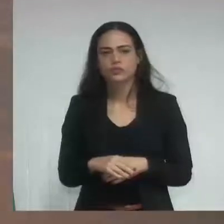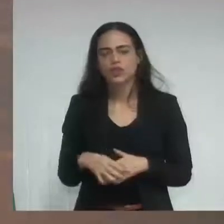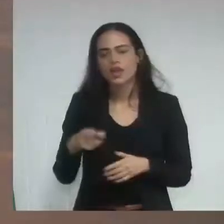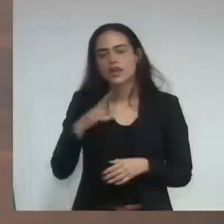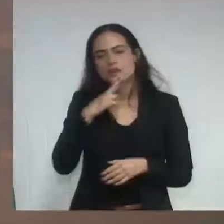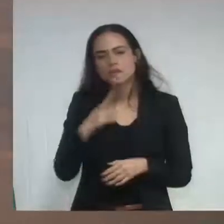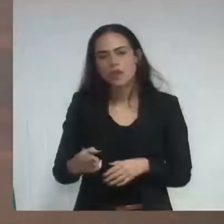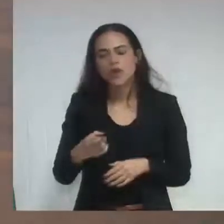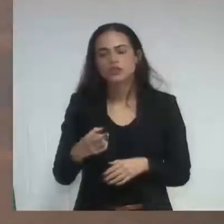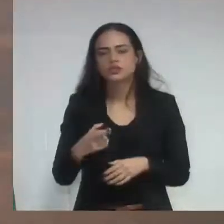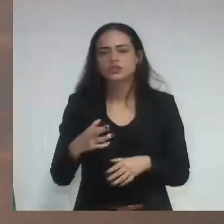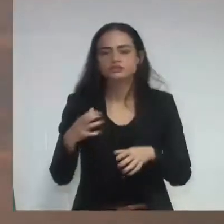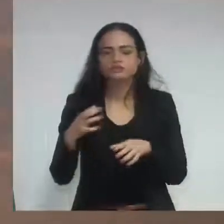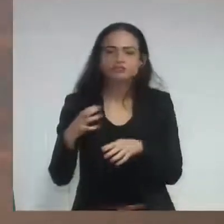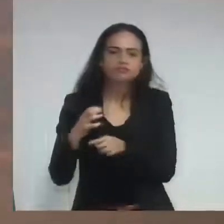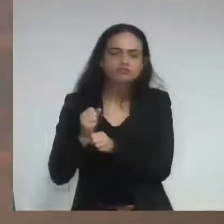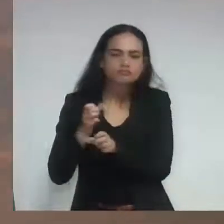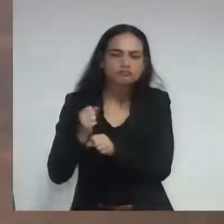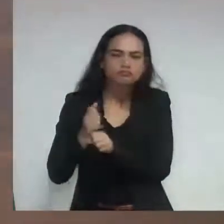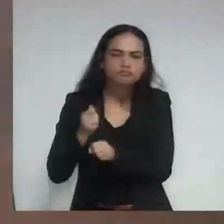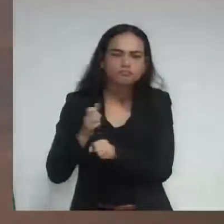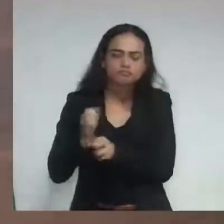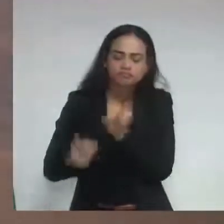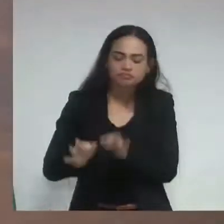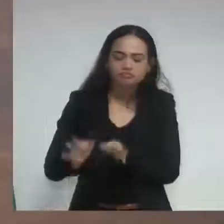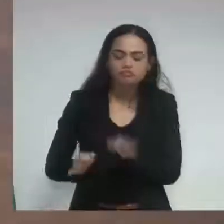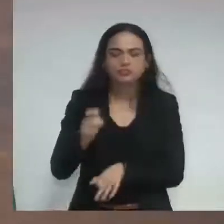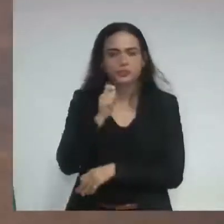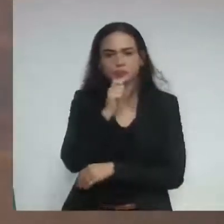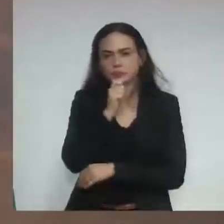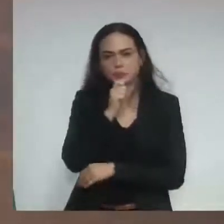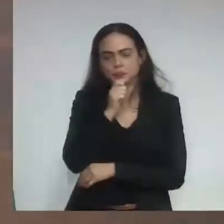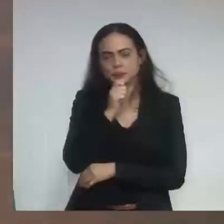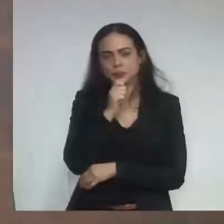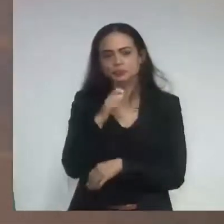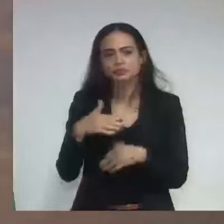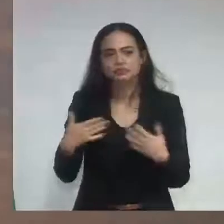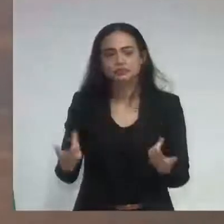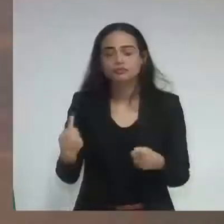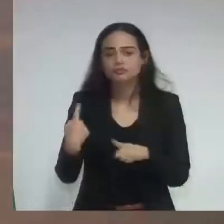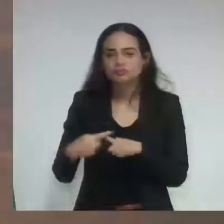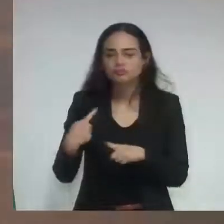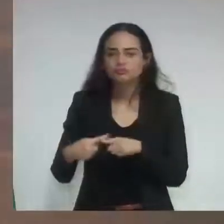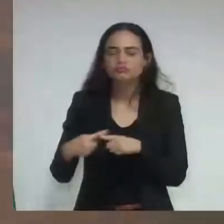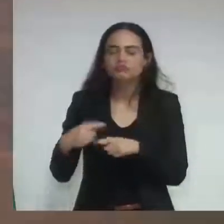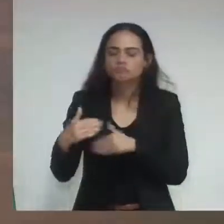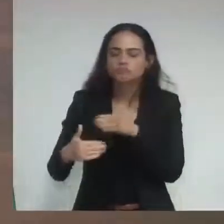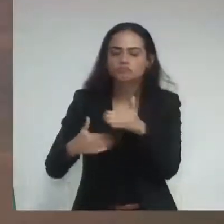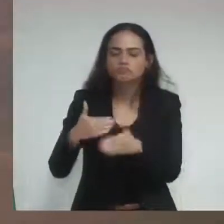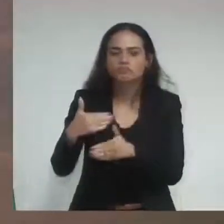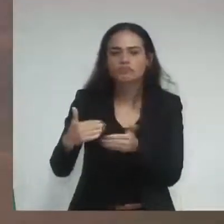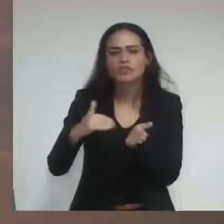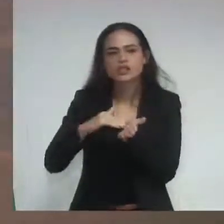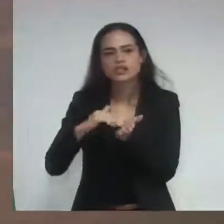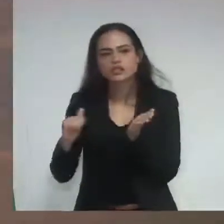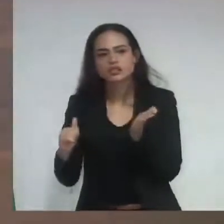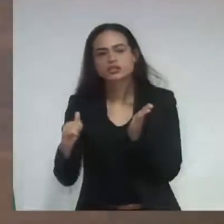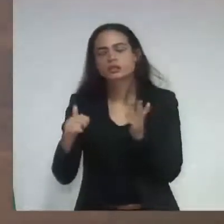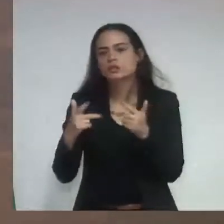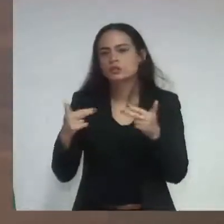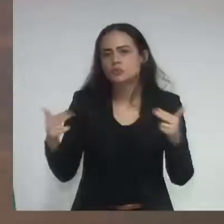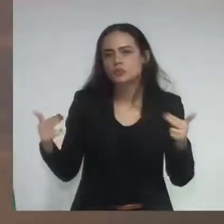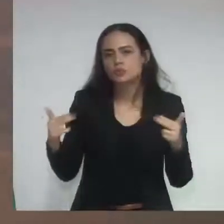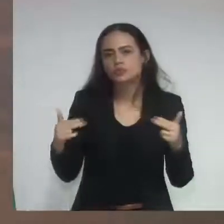porque está muito interessante a sequência de prorrogações e retiradas de pautas das contas públicas